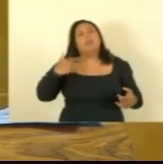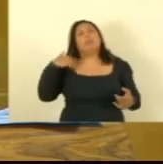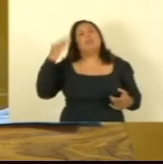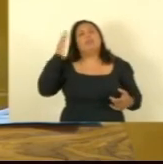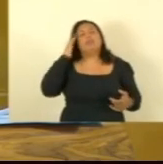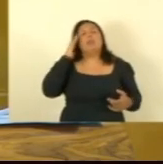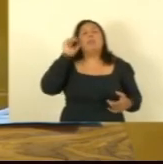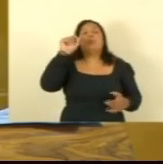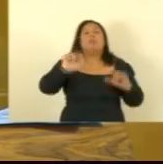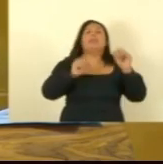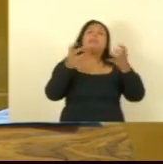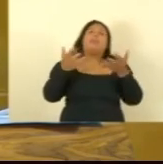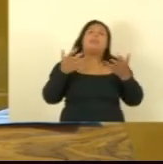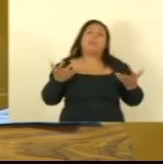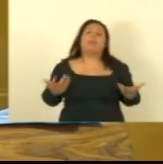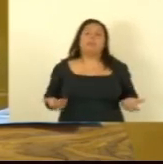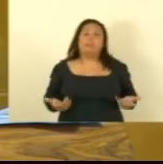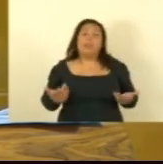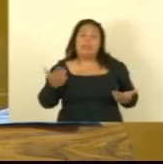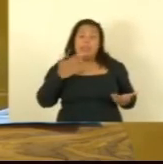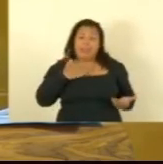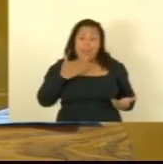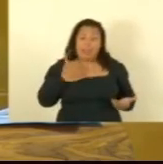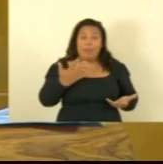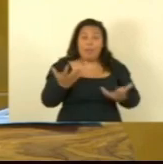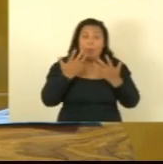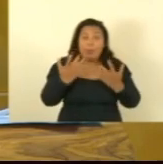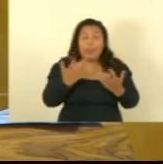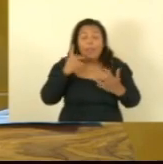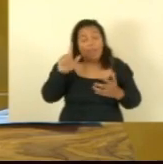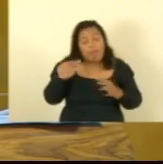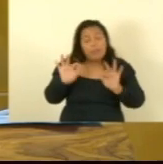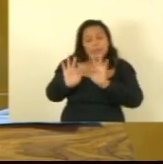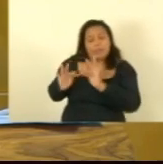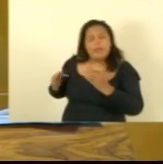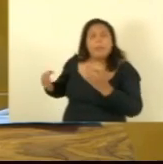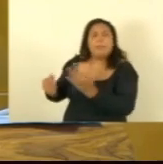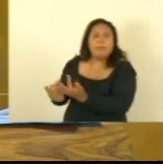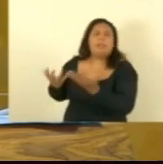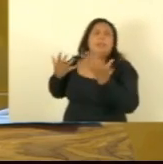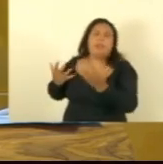o que quer, e o que eu quero é o que as famílias